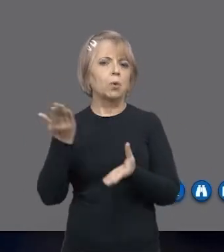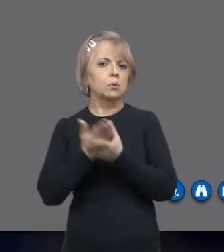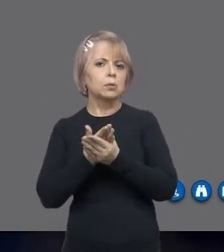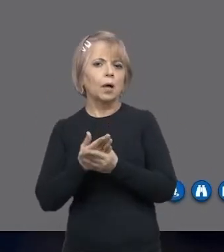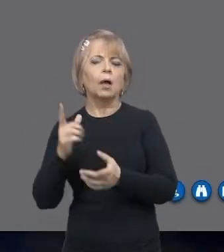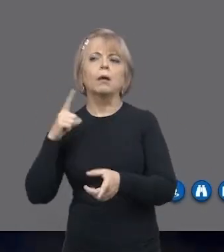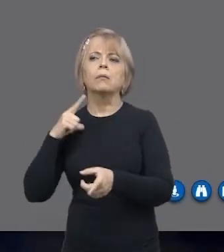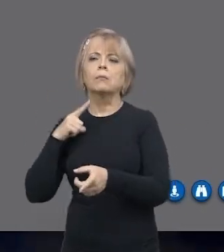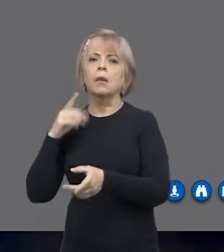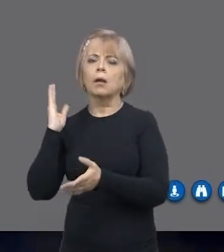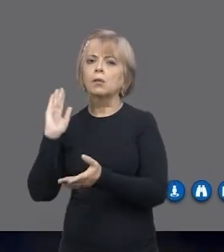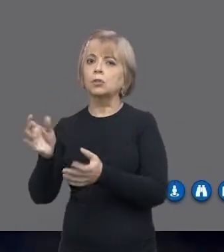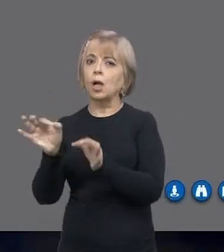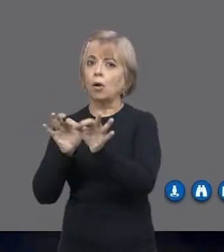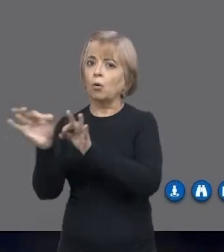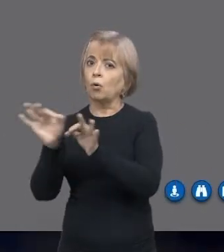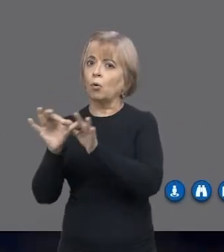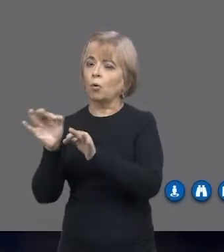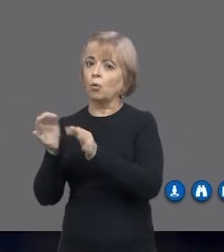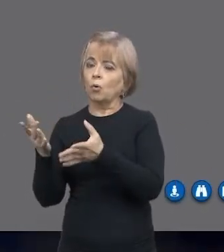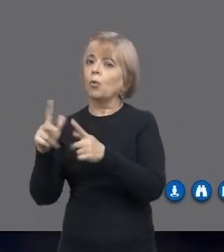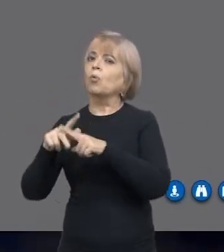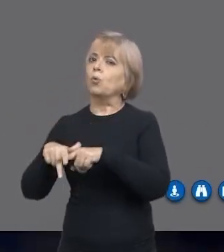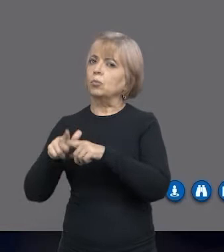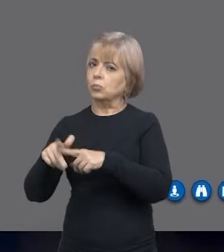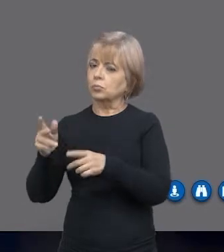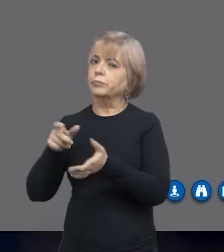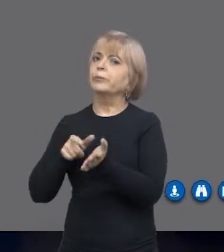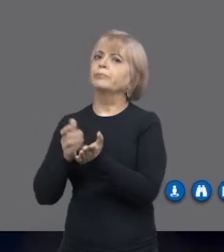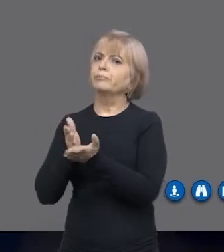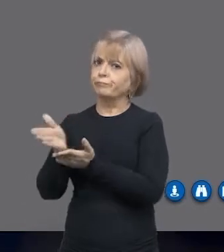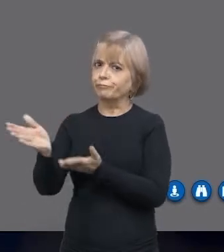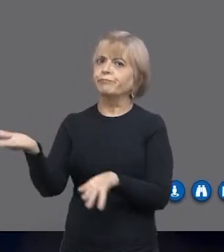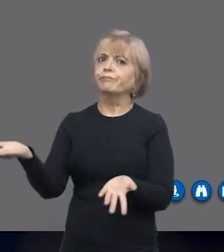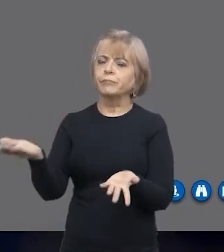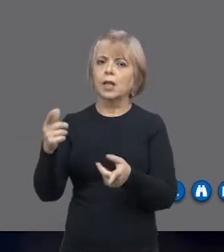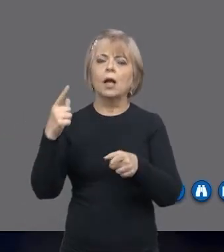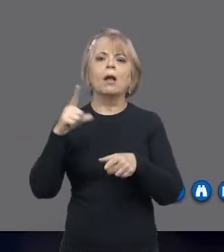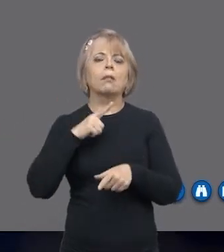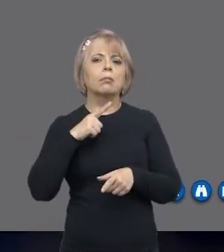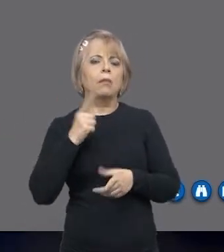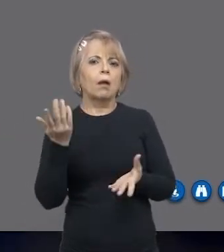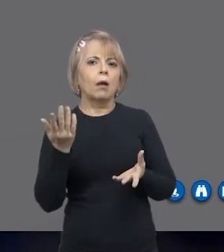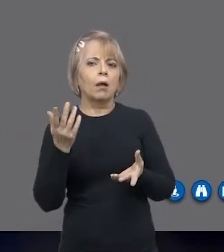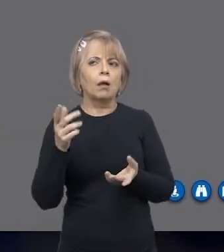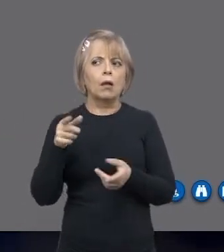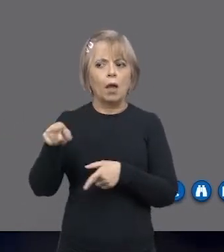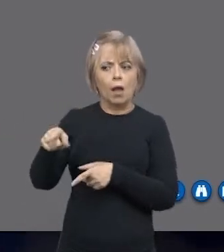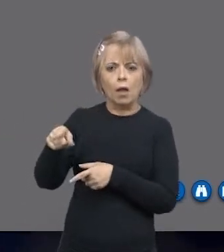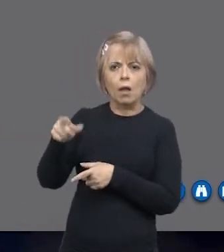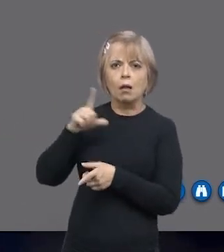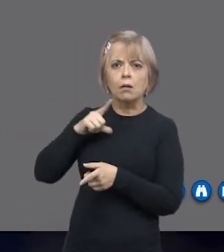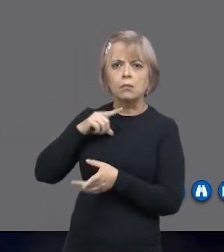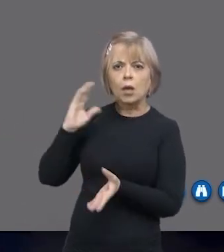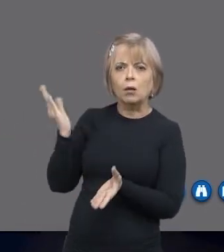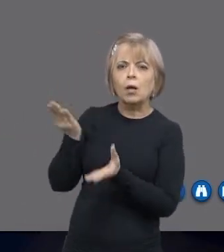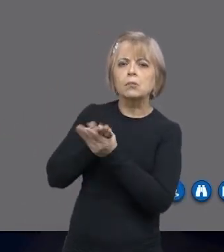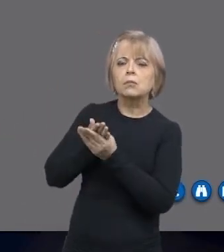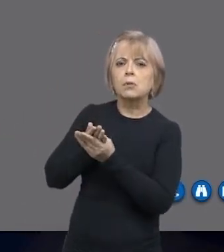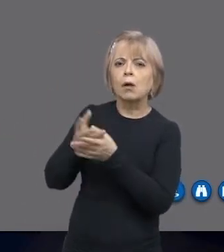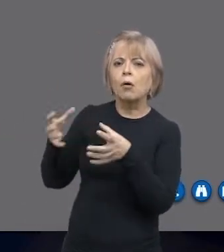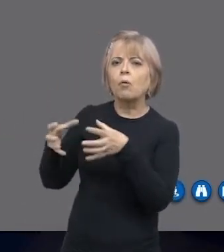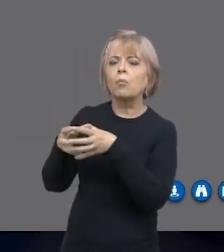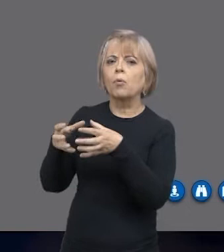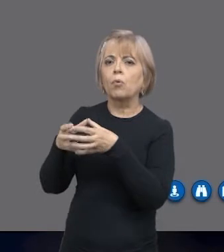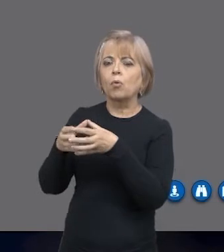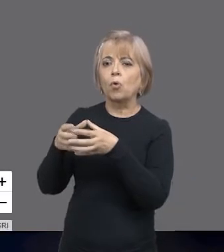que já têm termo de ajustamento de conduta. Então, toda vez que um posto que ele já tem um termo de ajustamento de conduta ou uma ação civil pública, ele